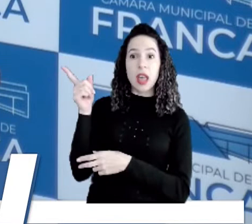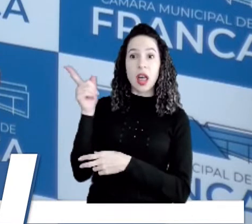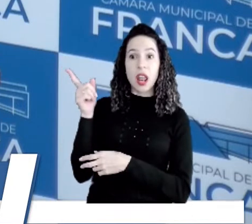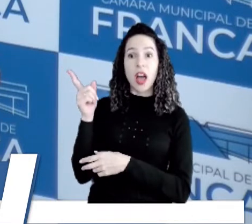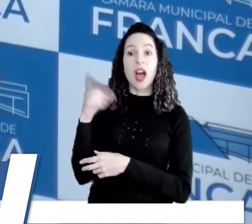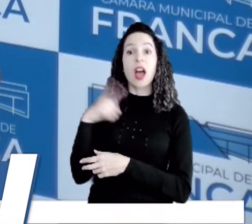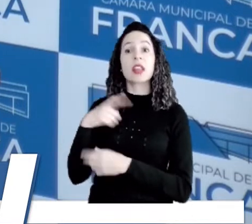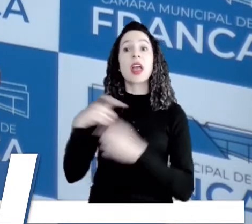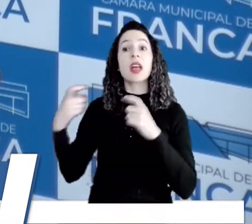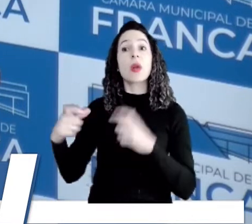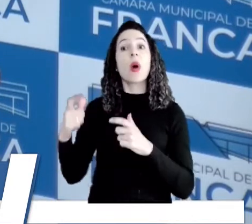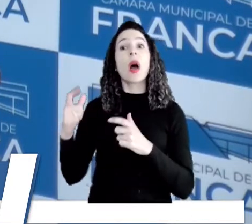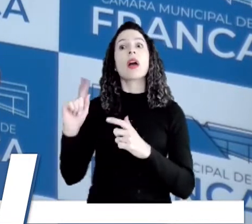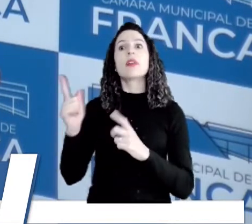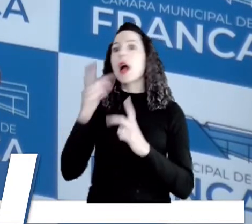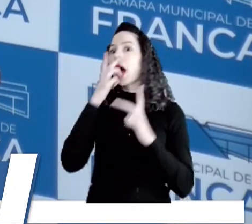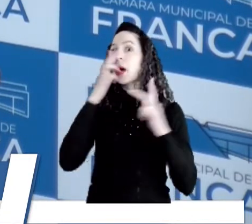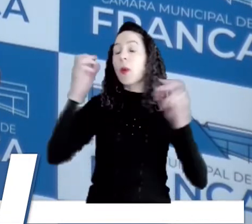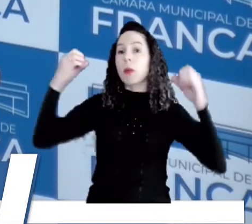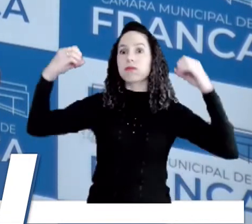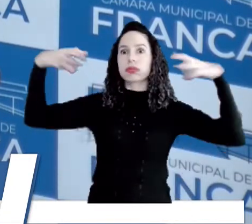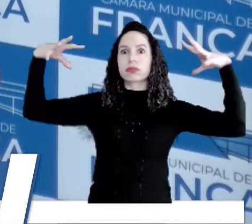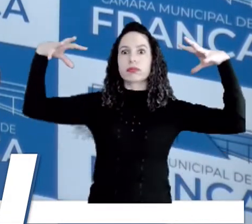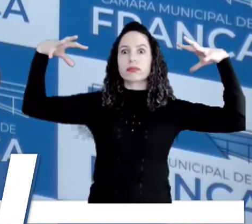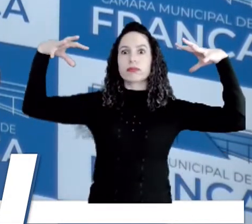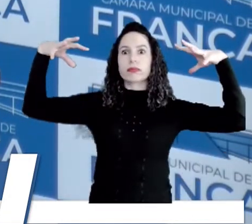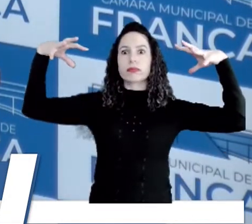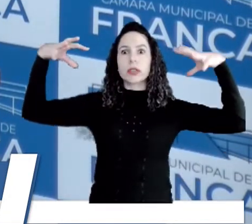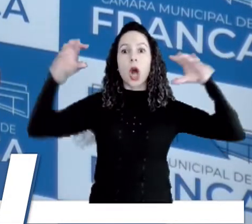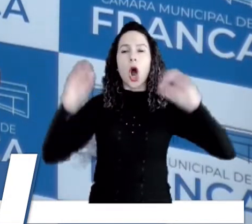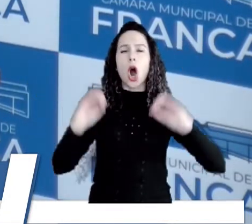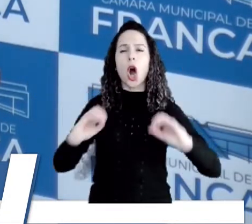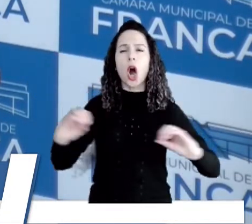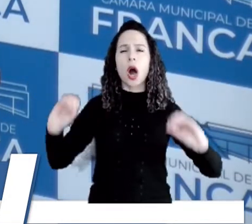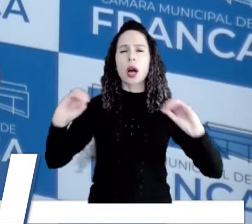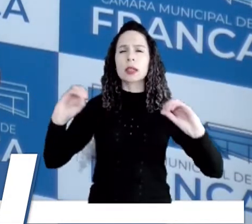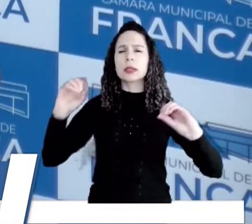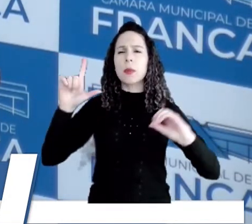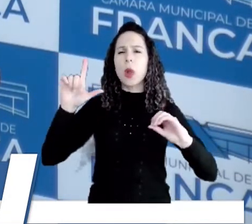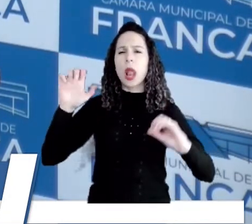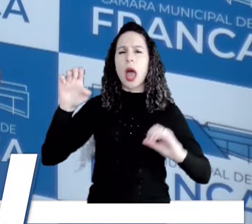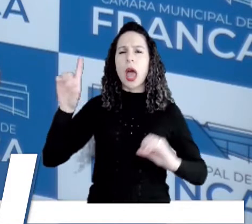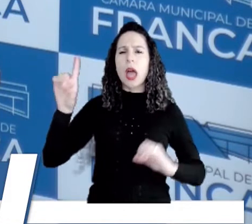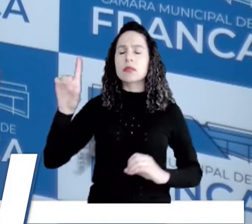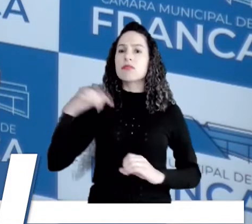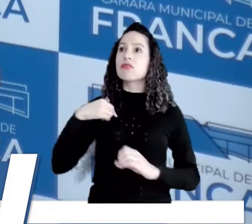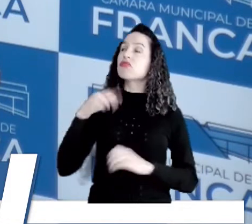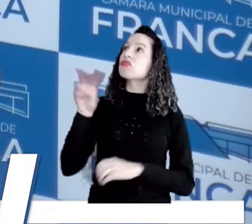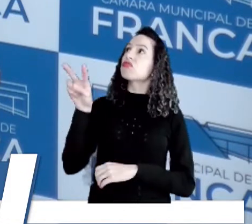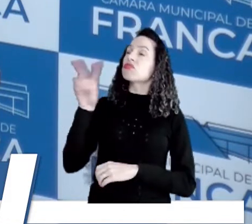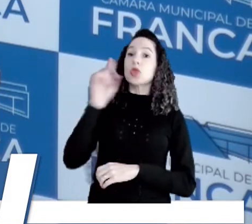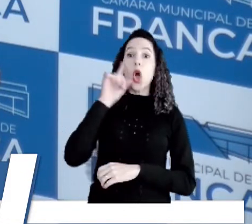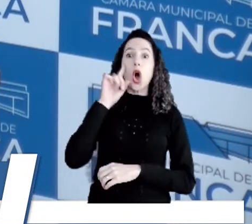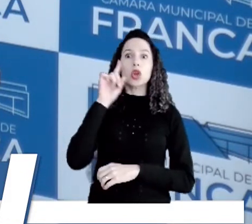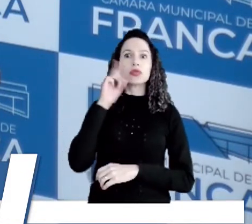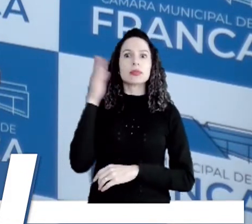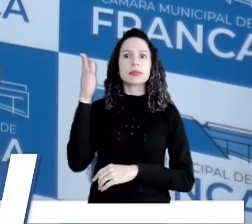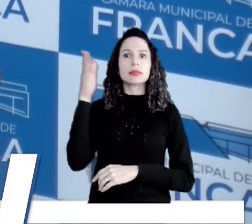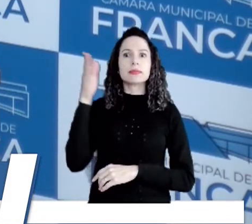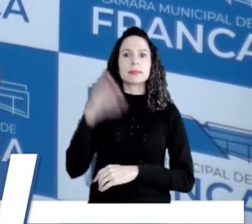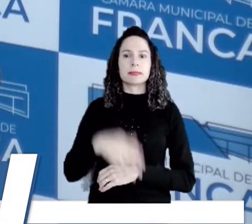parte já que está igual dia, uma iluminação bonita de LED, e eu estou acompanhando todos os dias.